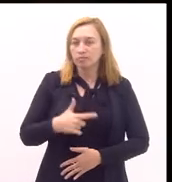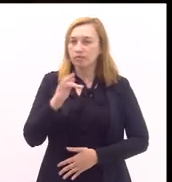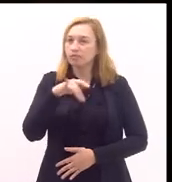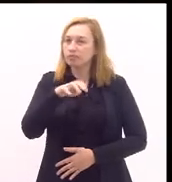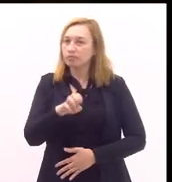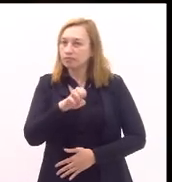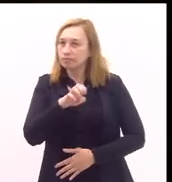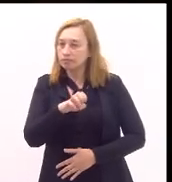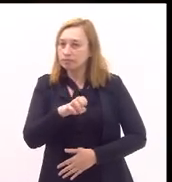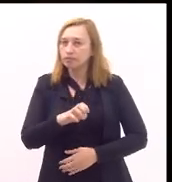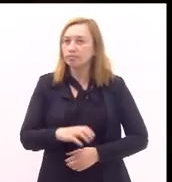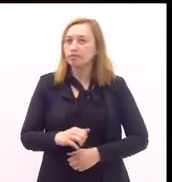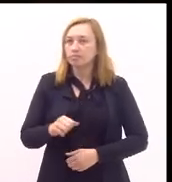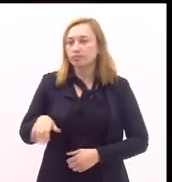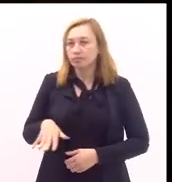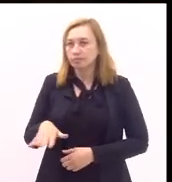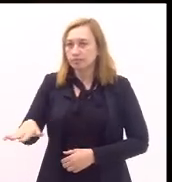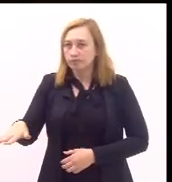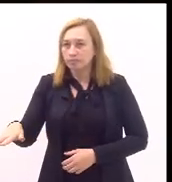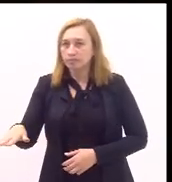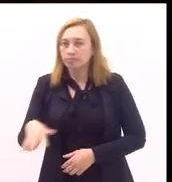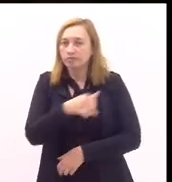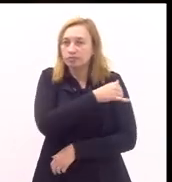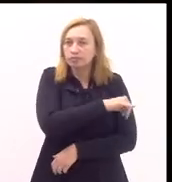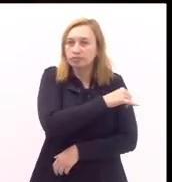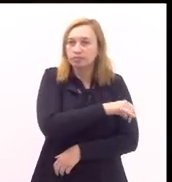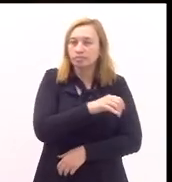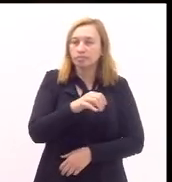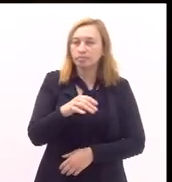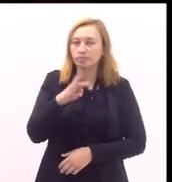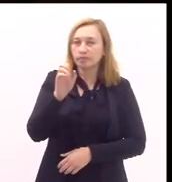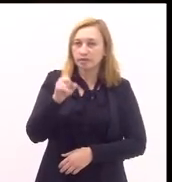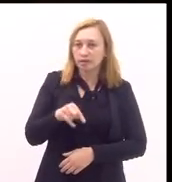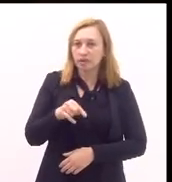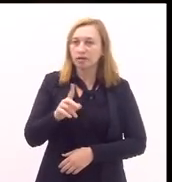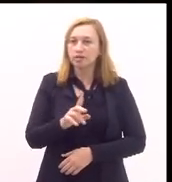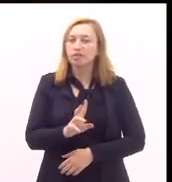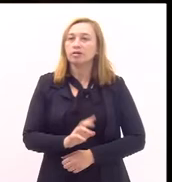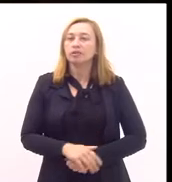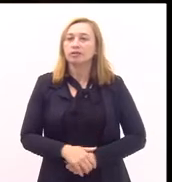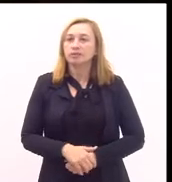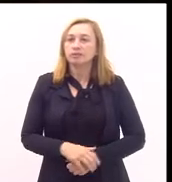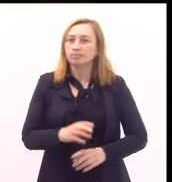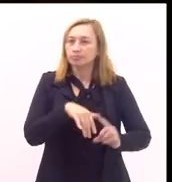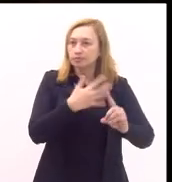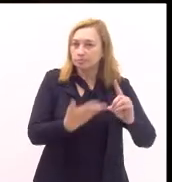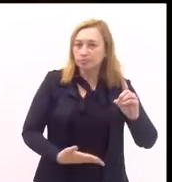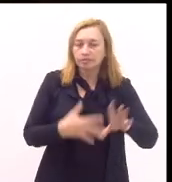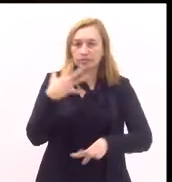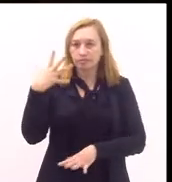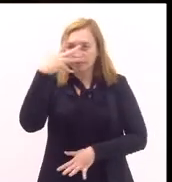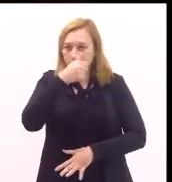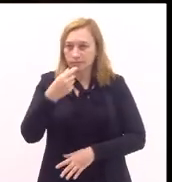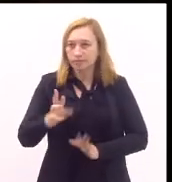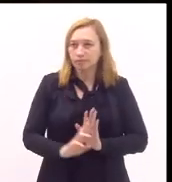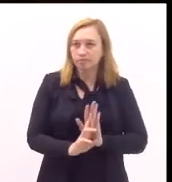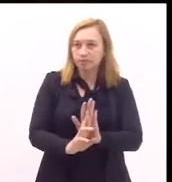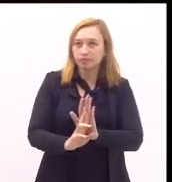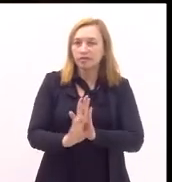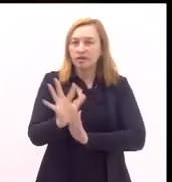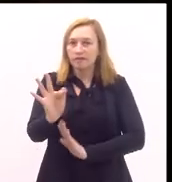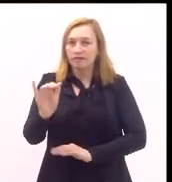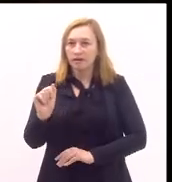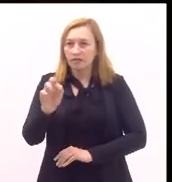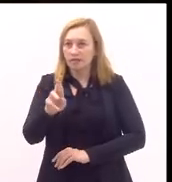secretário-geral da federação de favelas do Rio bem em nome do rossino essa homenagem muito linda tô aqui representando a